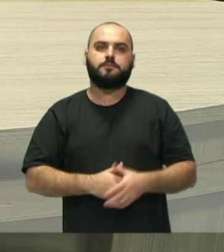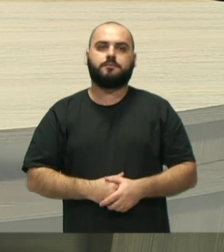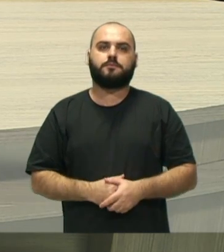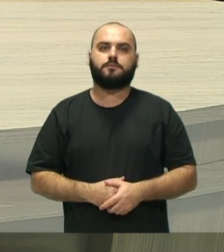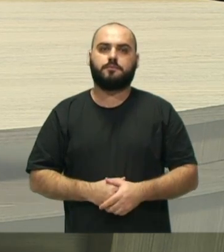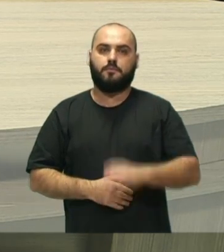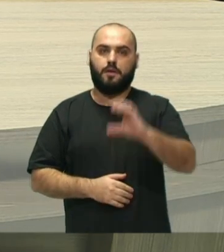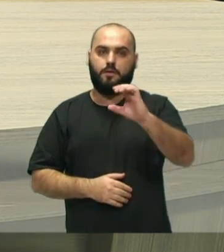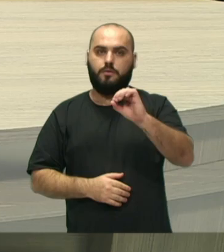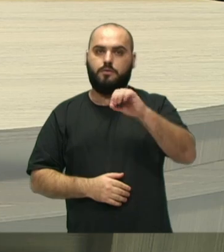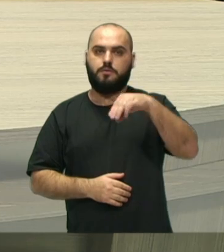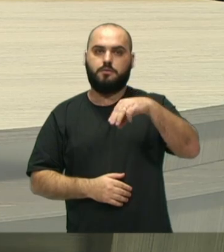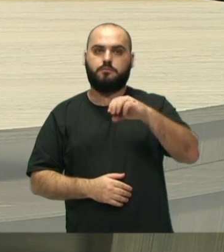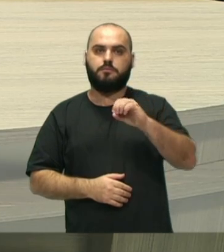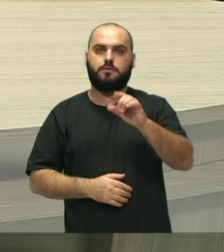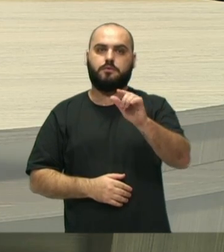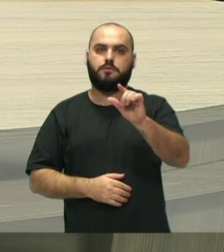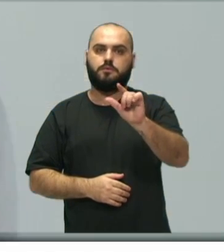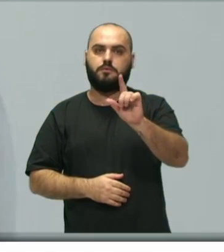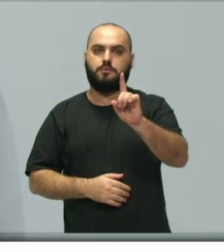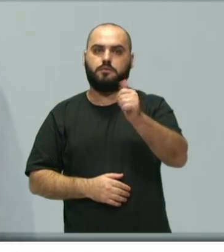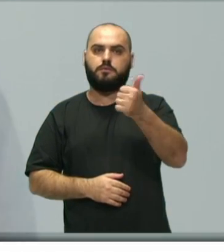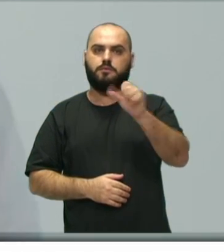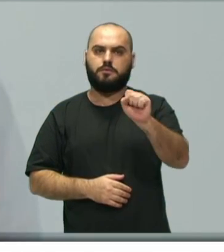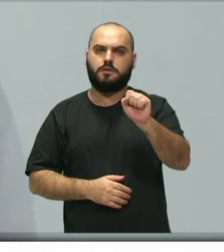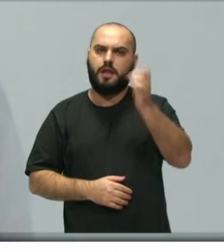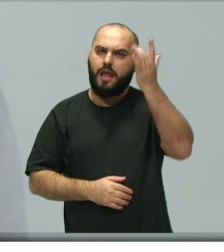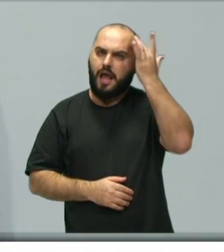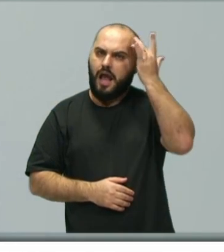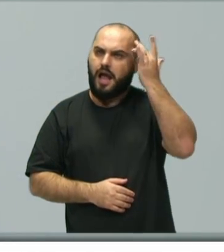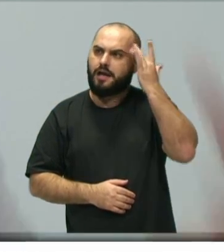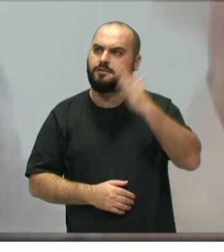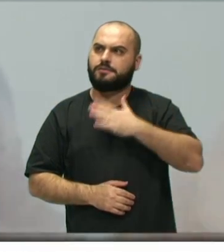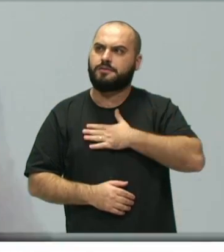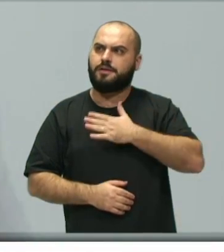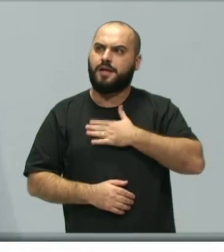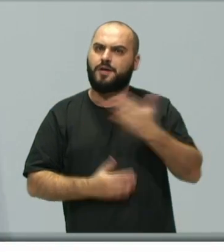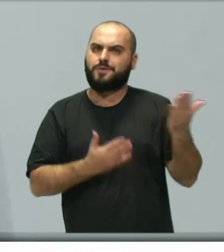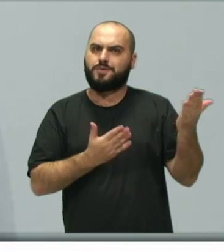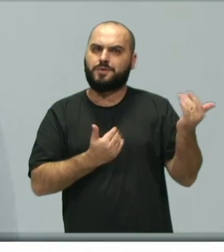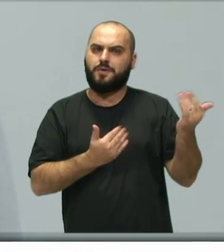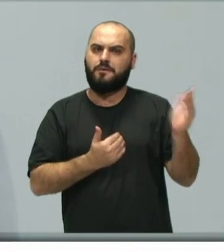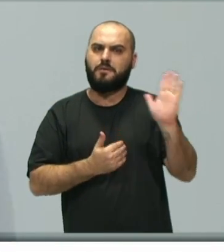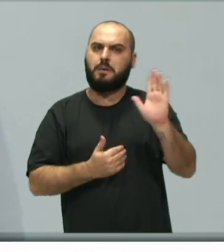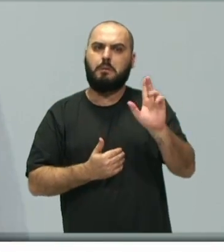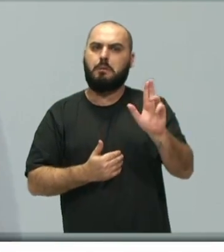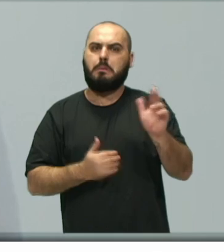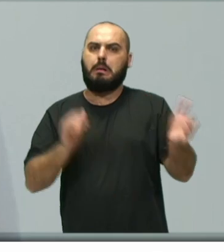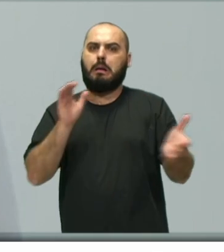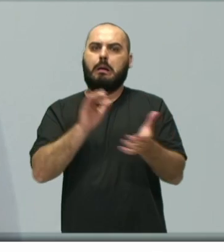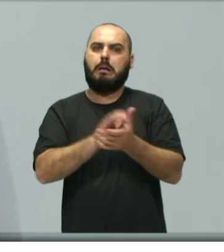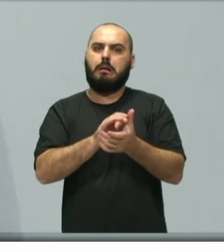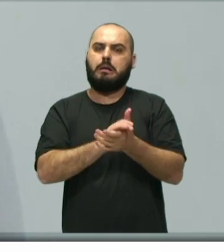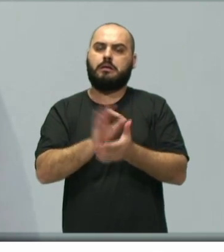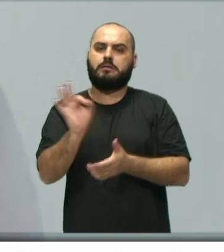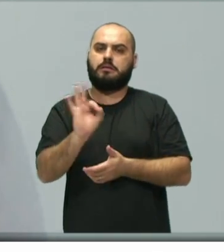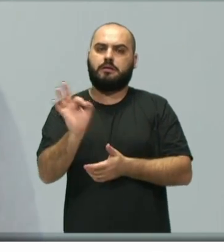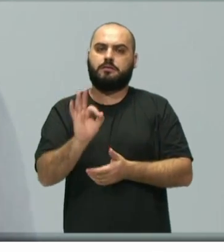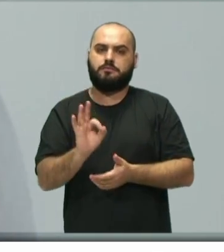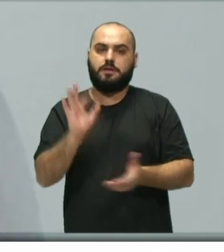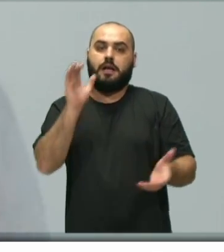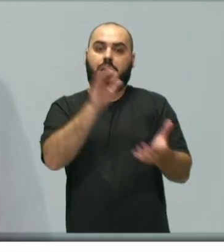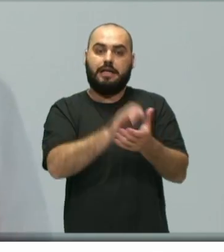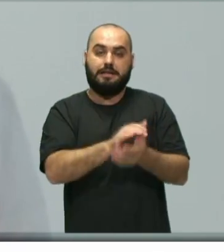O Cômodas, ele é bem antigo, acho que eu era adolescente, acho que não tinha nem casado ainda, né? Eu fui casada por